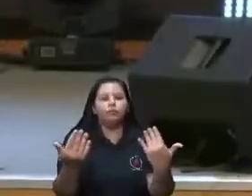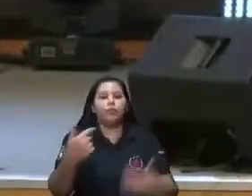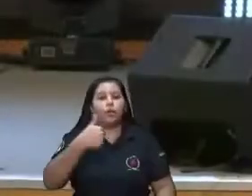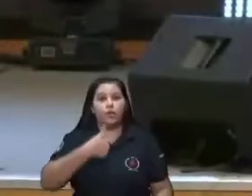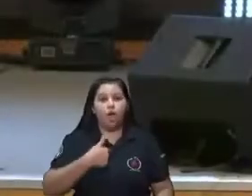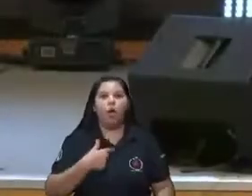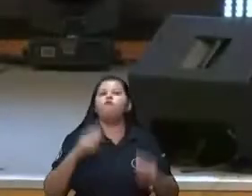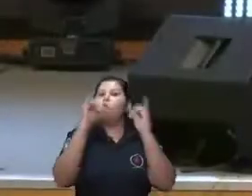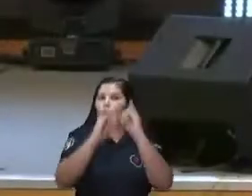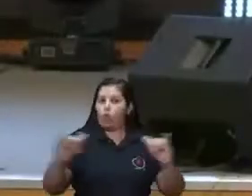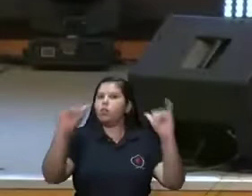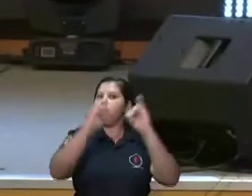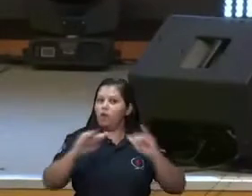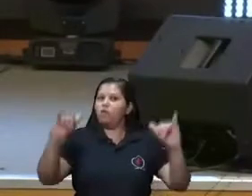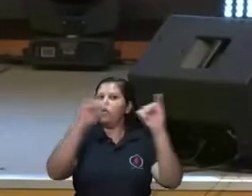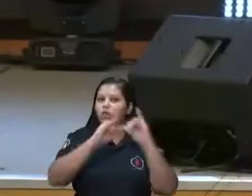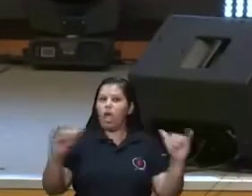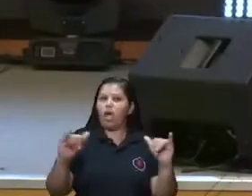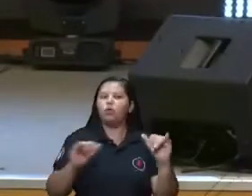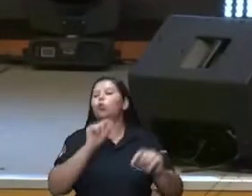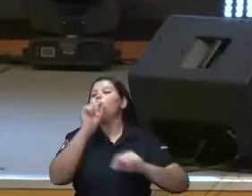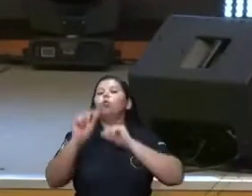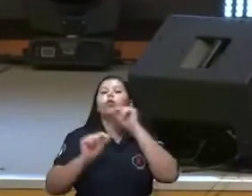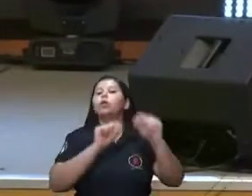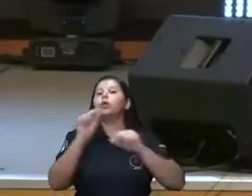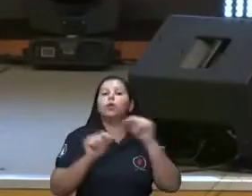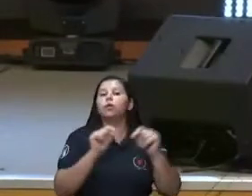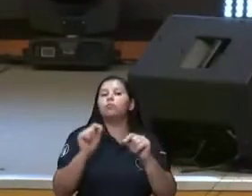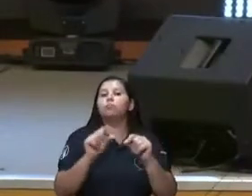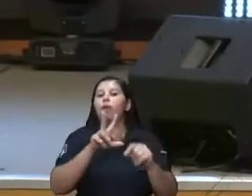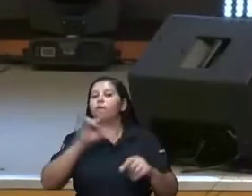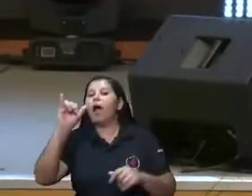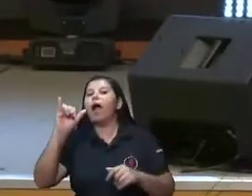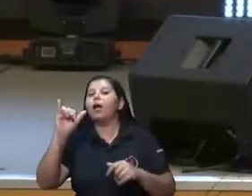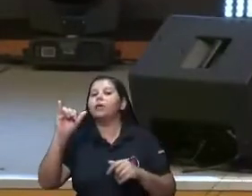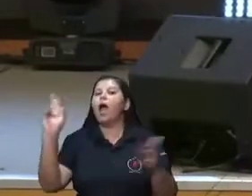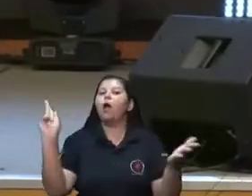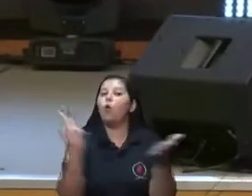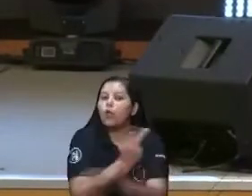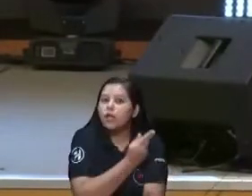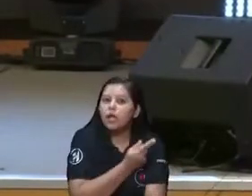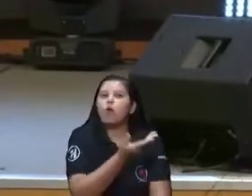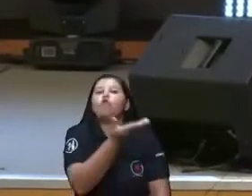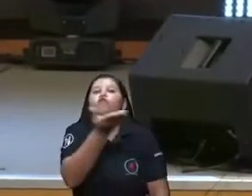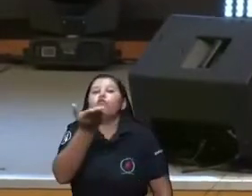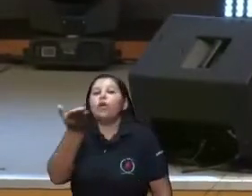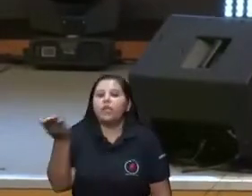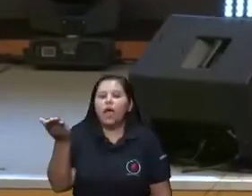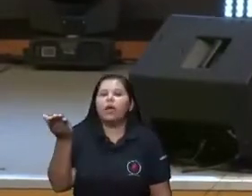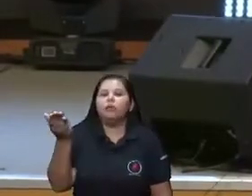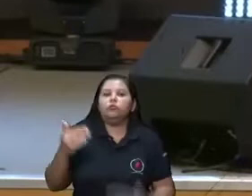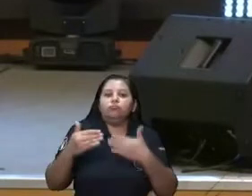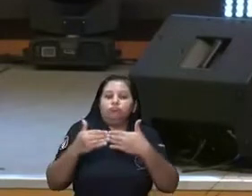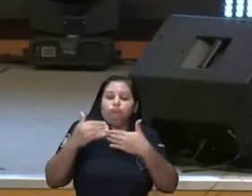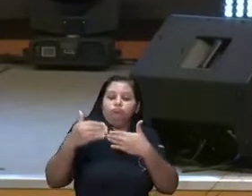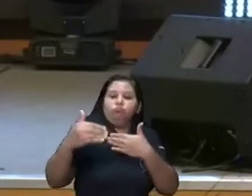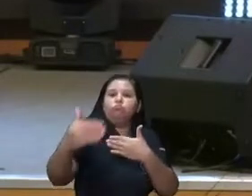o que vai acontecer com vocês nos dias que virão.